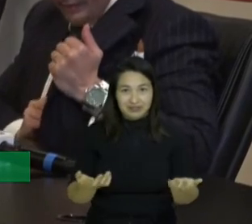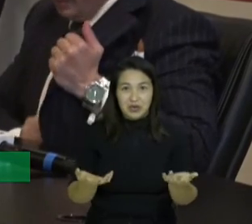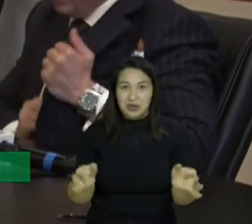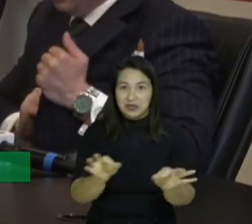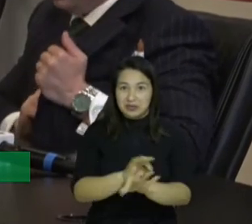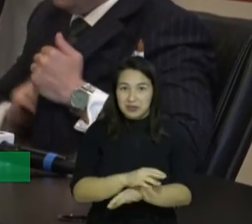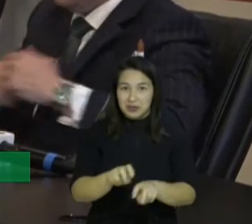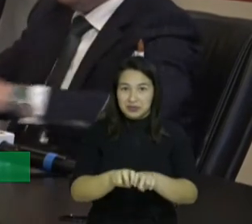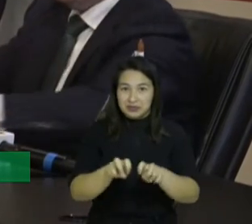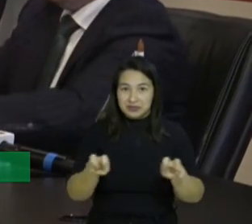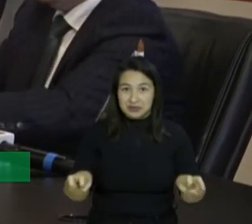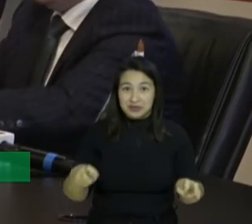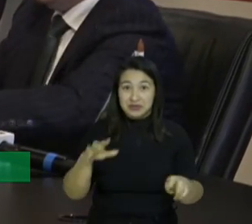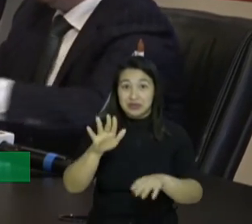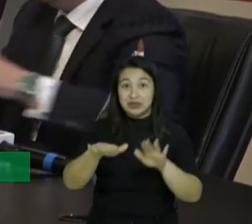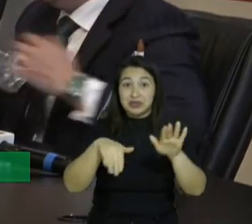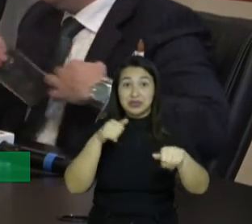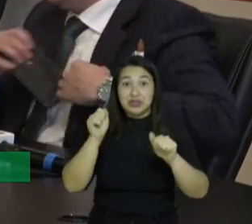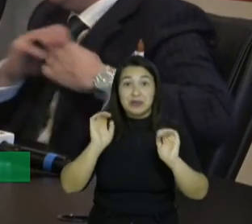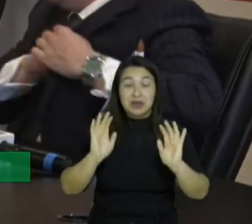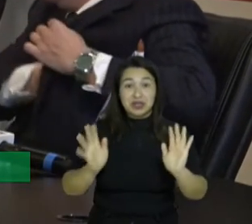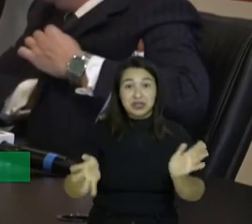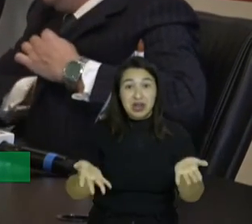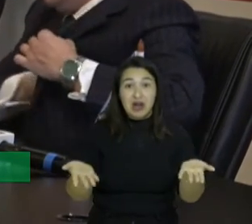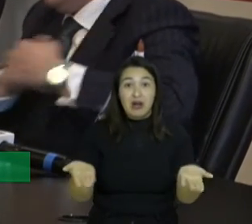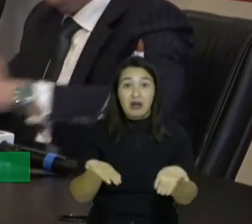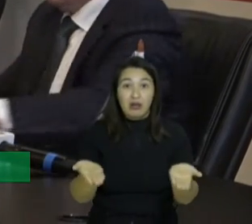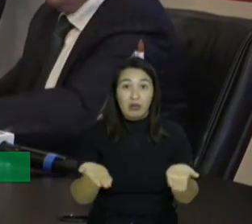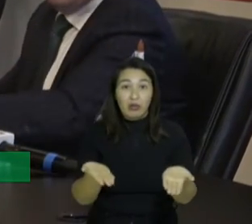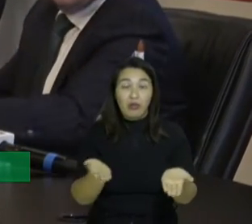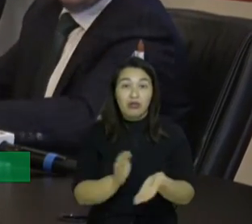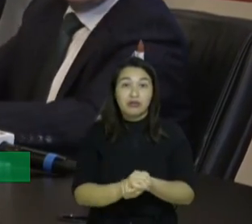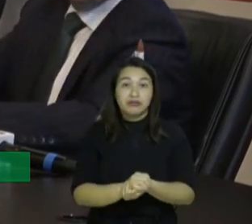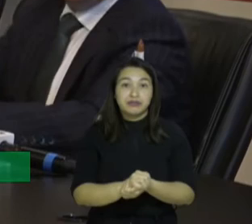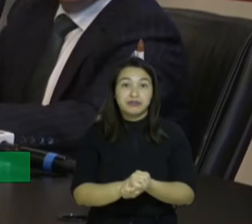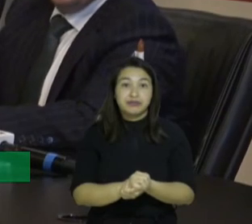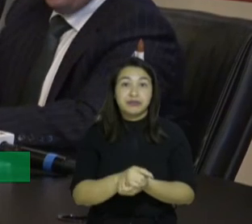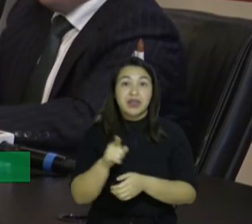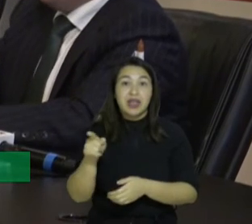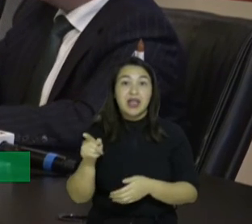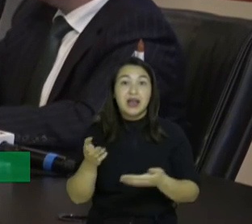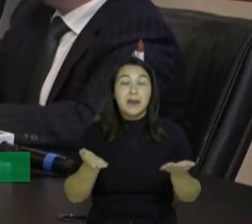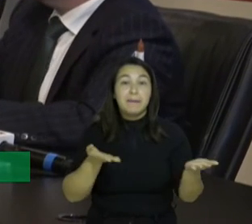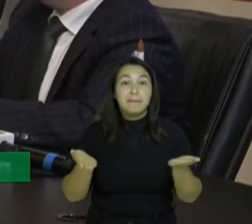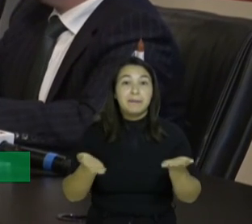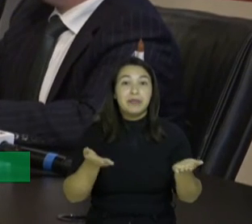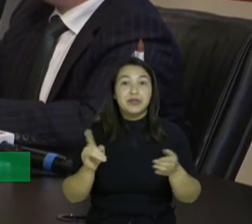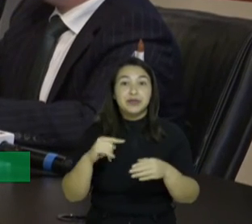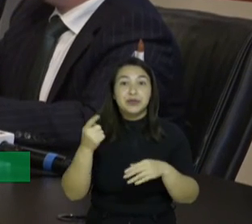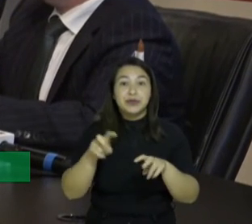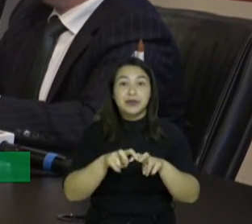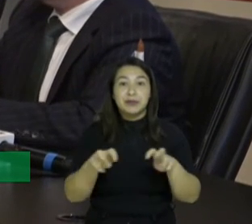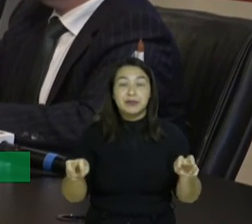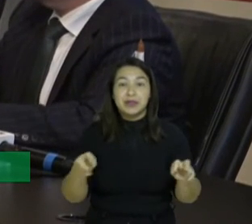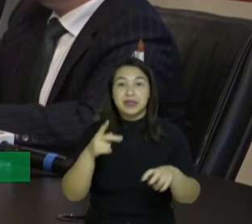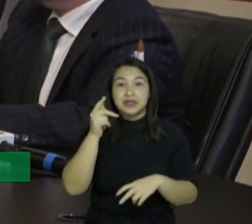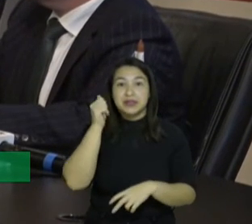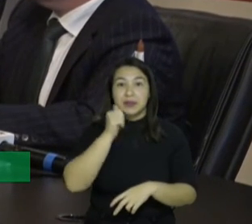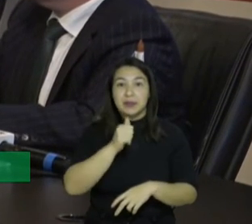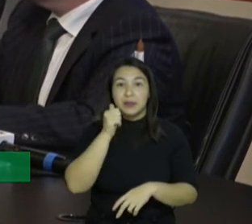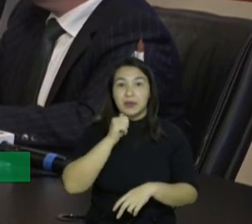já convocando imediatamente a a a mediadora da mesa seguinte a